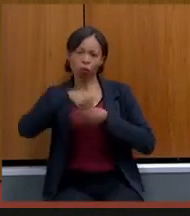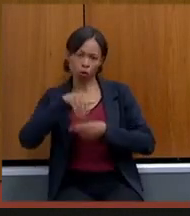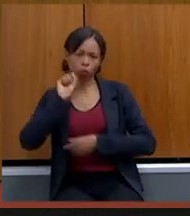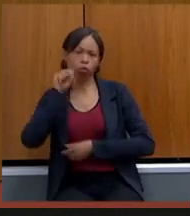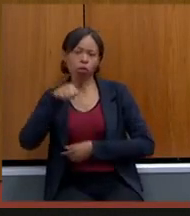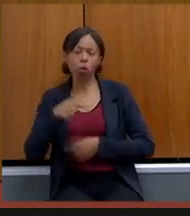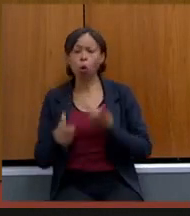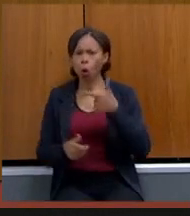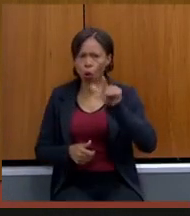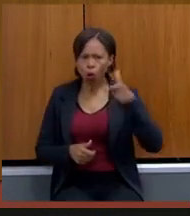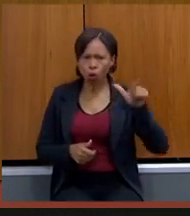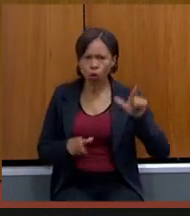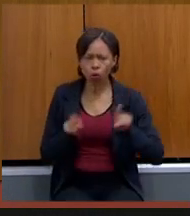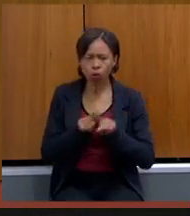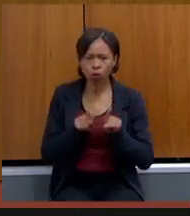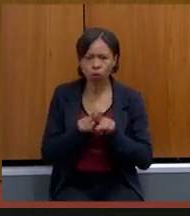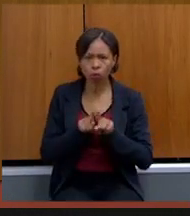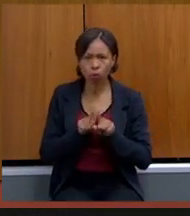assim